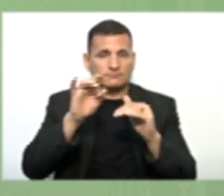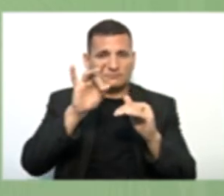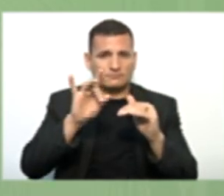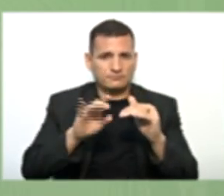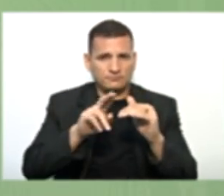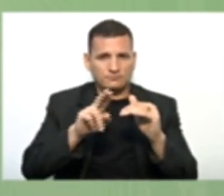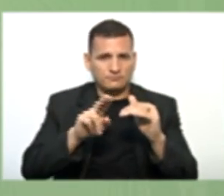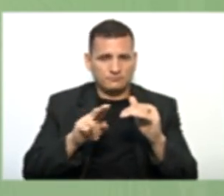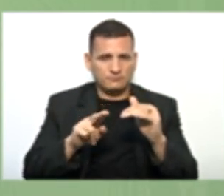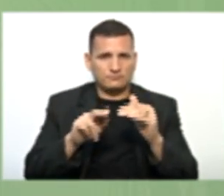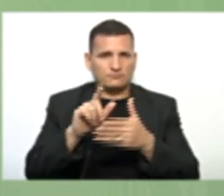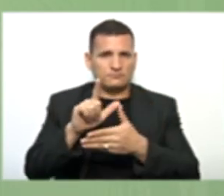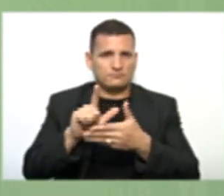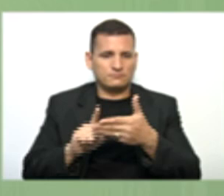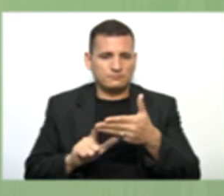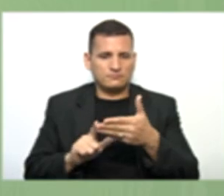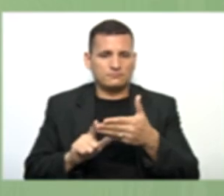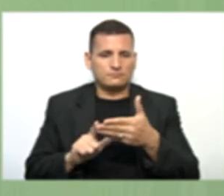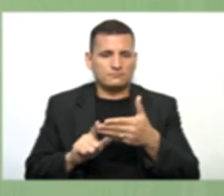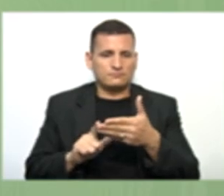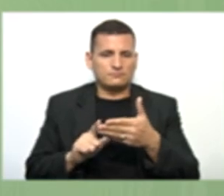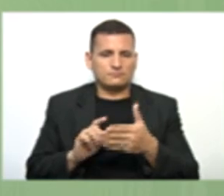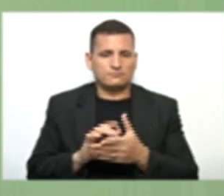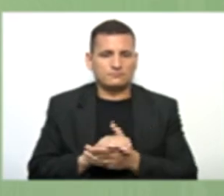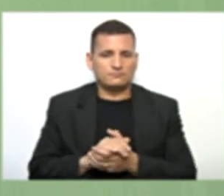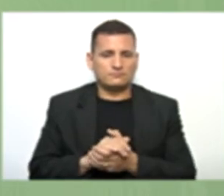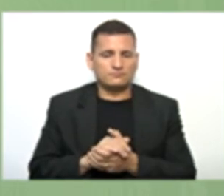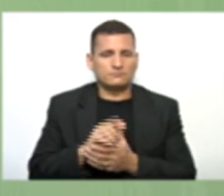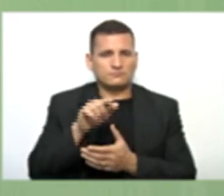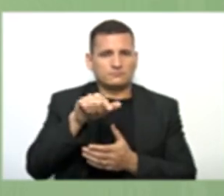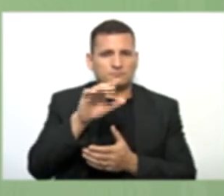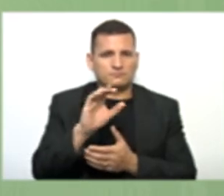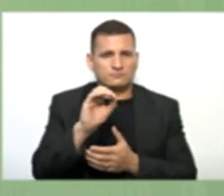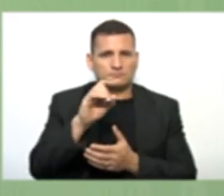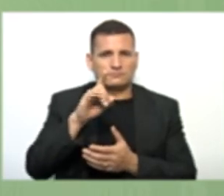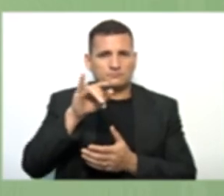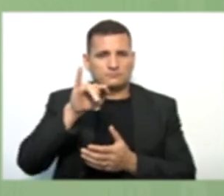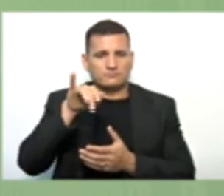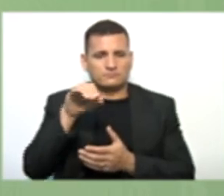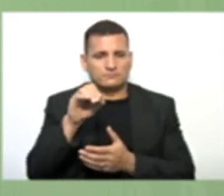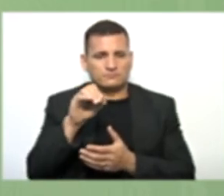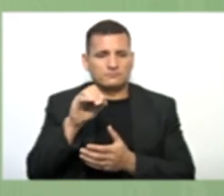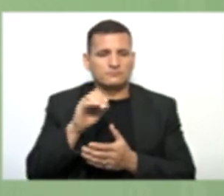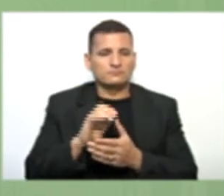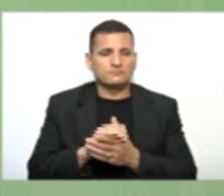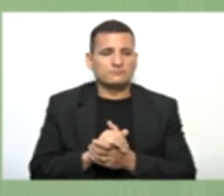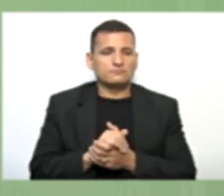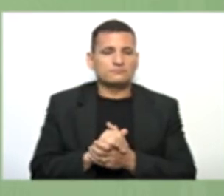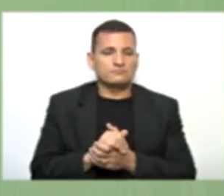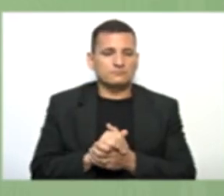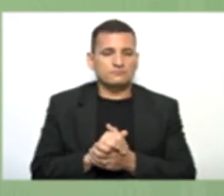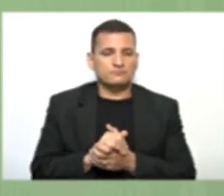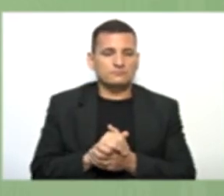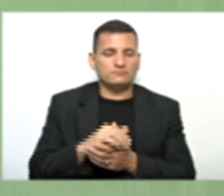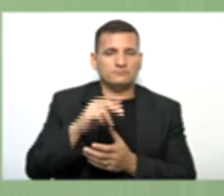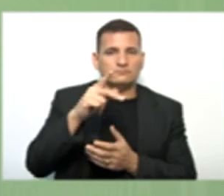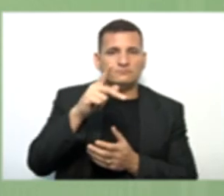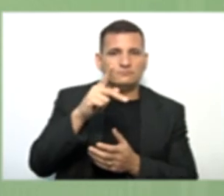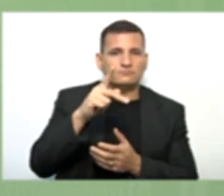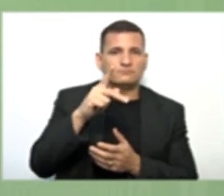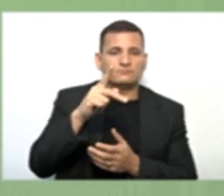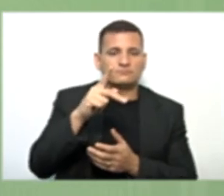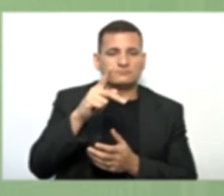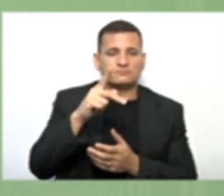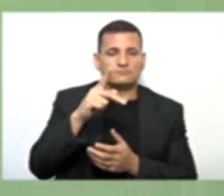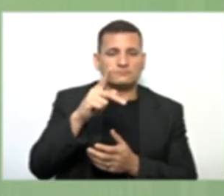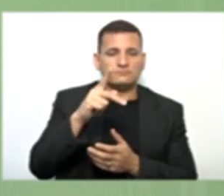lista. Podemos ler esse código da seguinte maneira? Podemos ler esse código da seguinte maneira. Como? É que nem eu